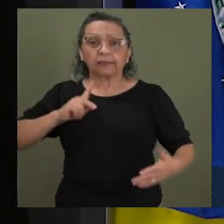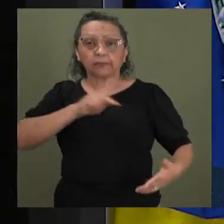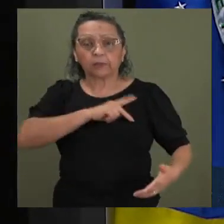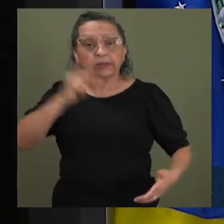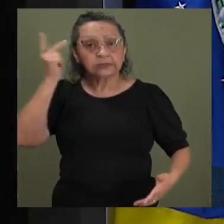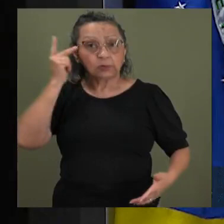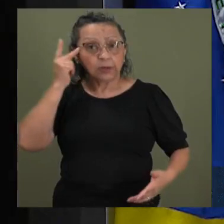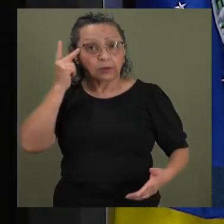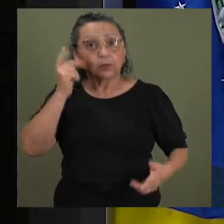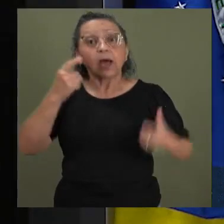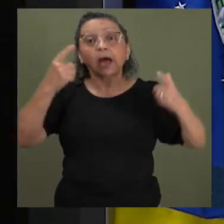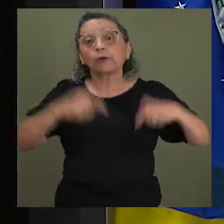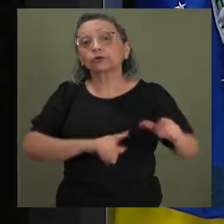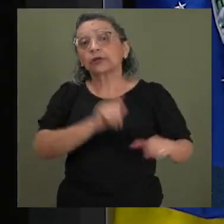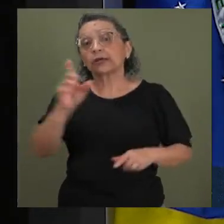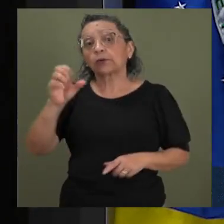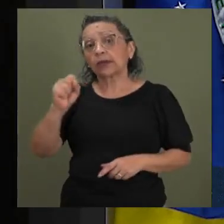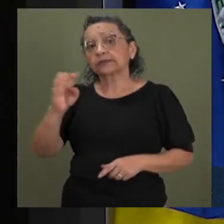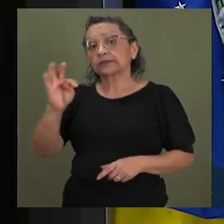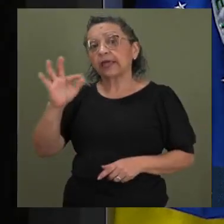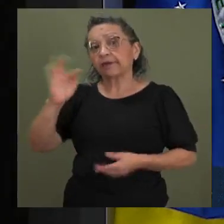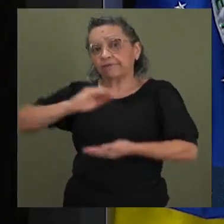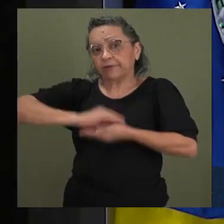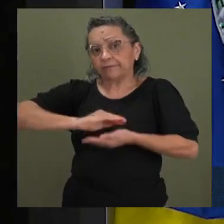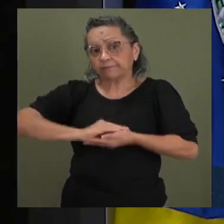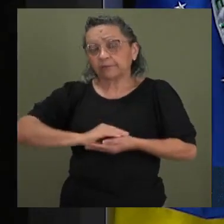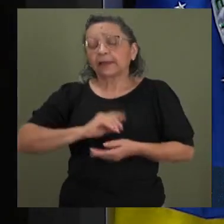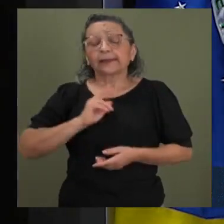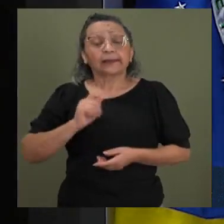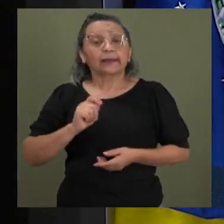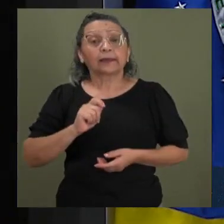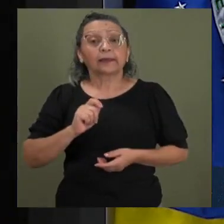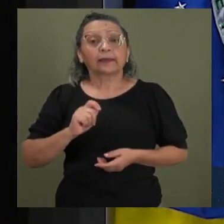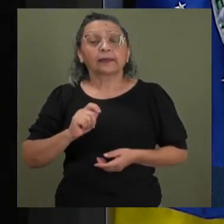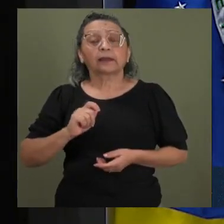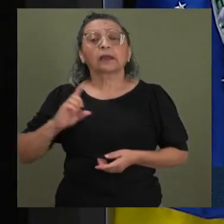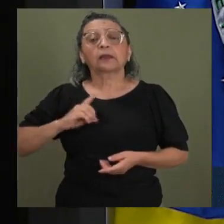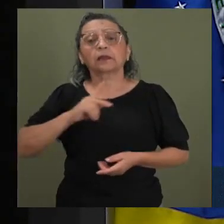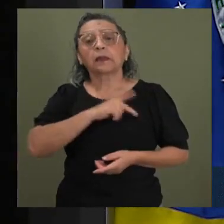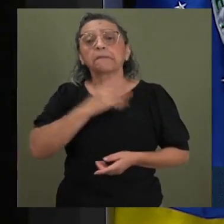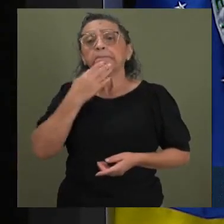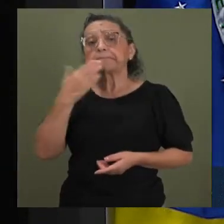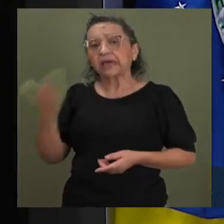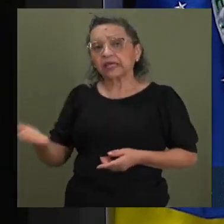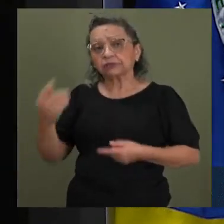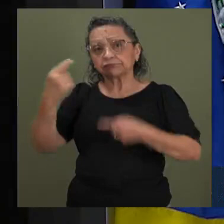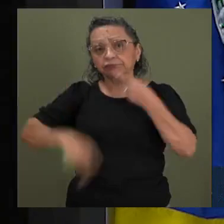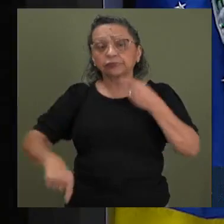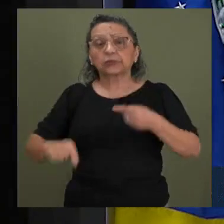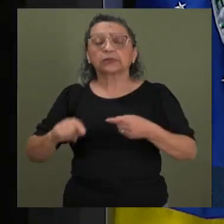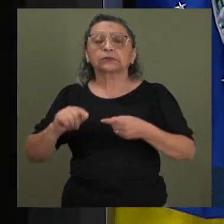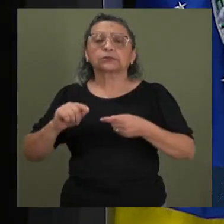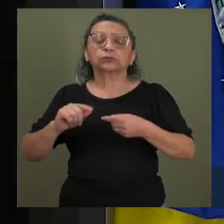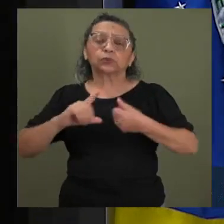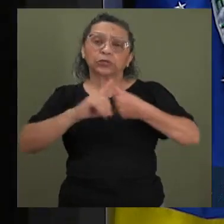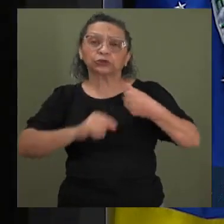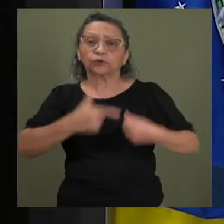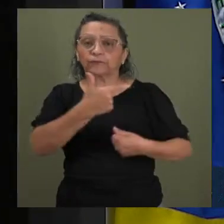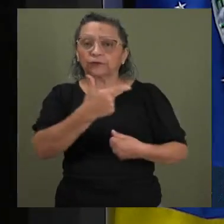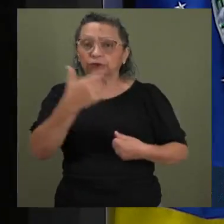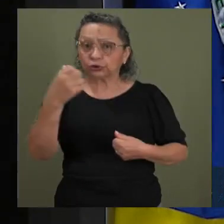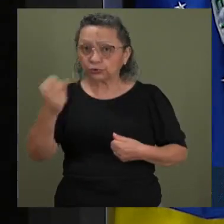lá no STF, é sempre assim, que pede a inconstitucionalidade do artigo 28 da Lei